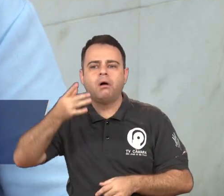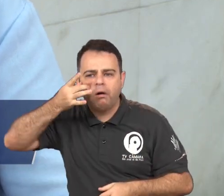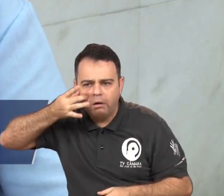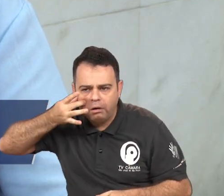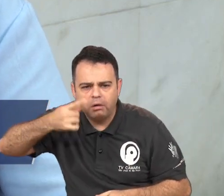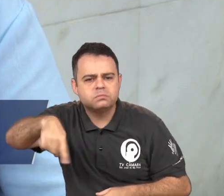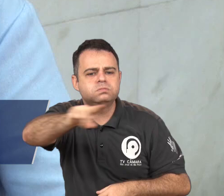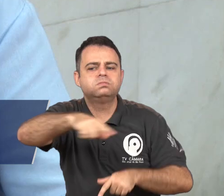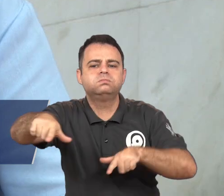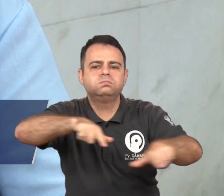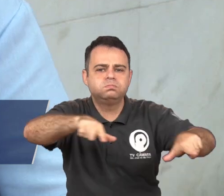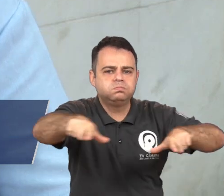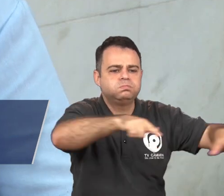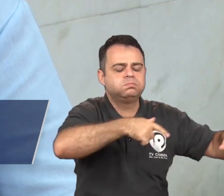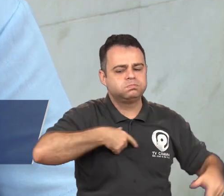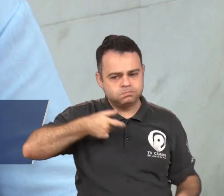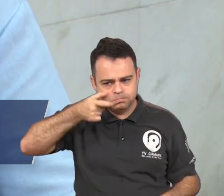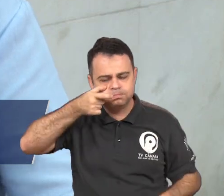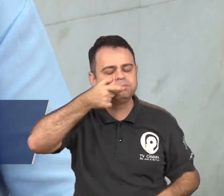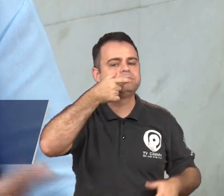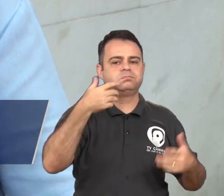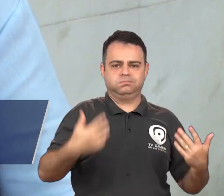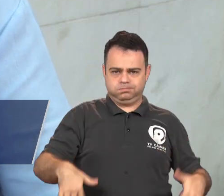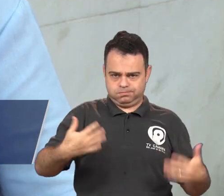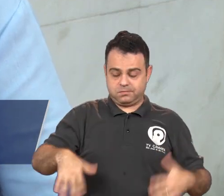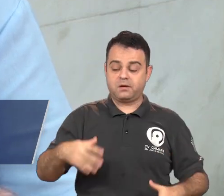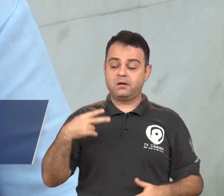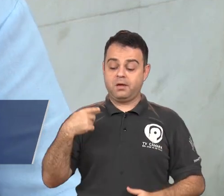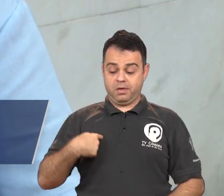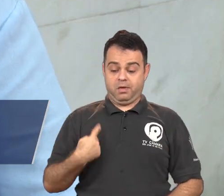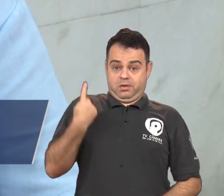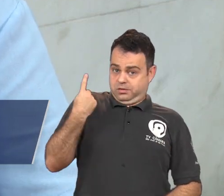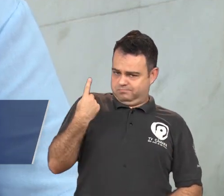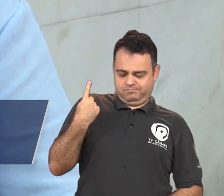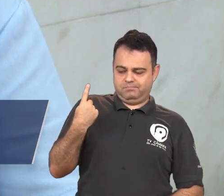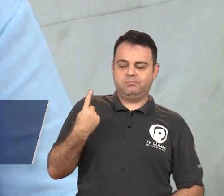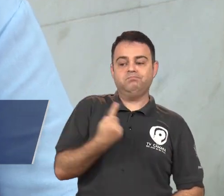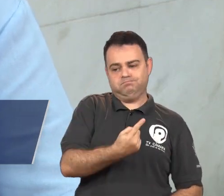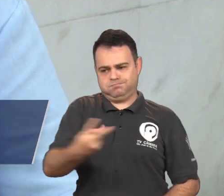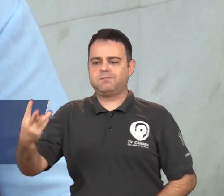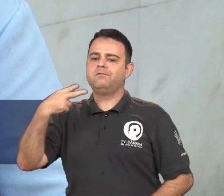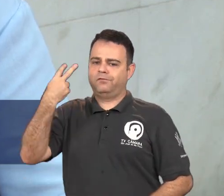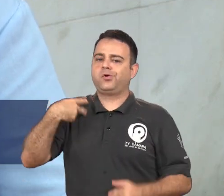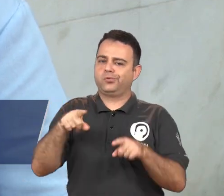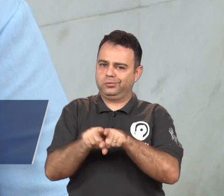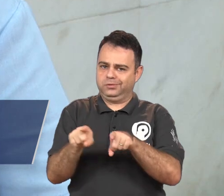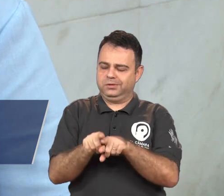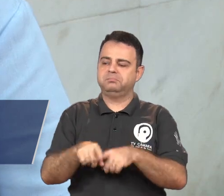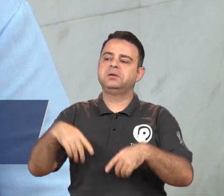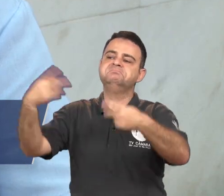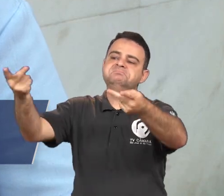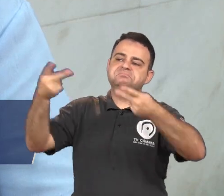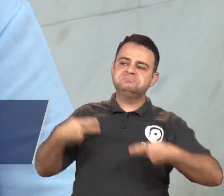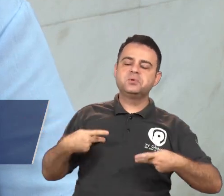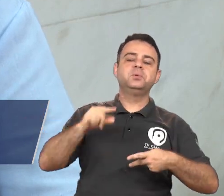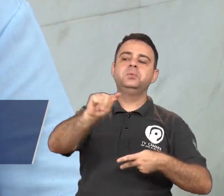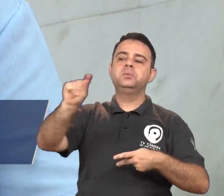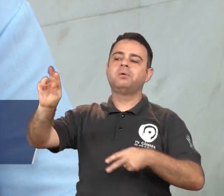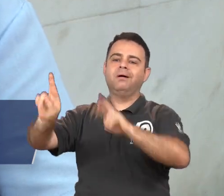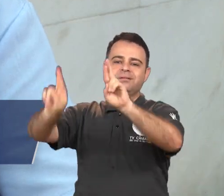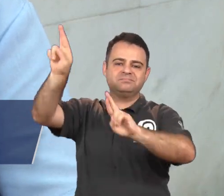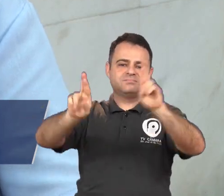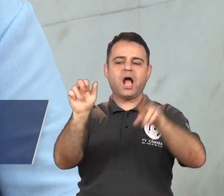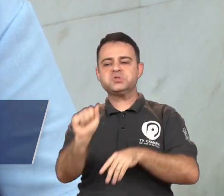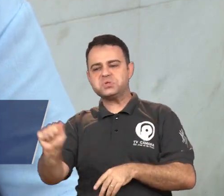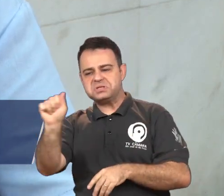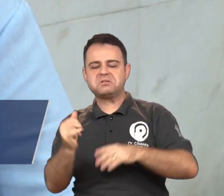trabalho, foca naquilo. Eu já, como todos os outros vereadores, também receberam a visita de várias